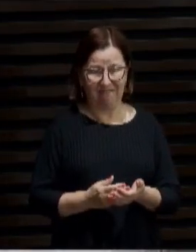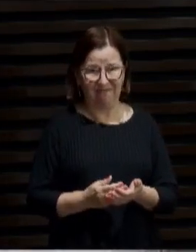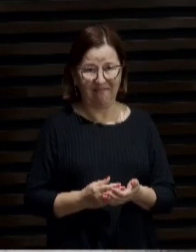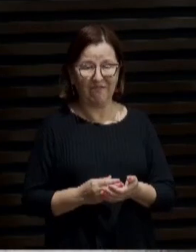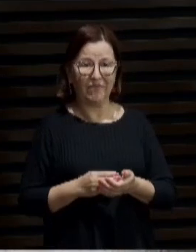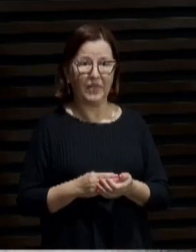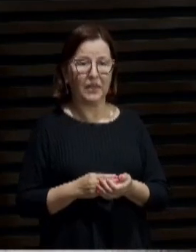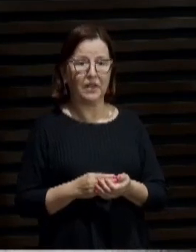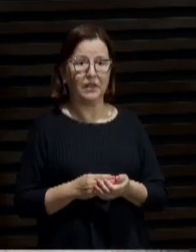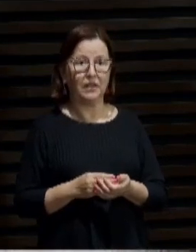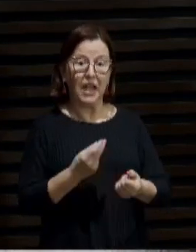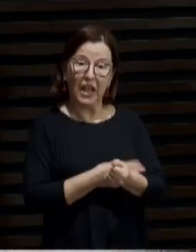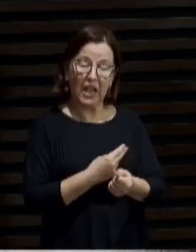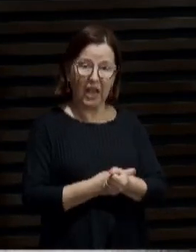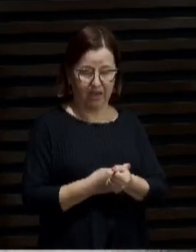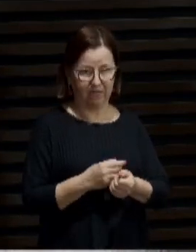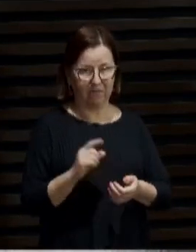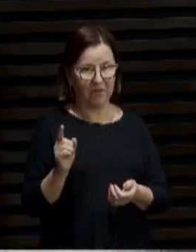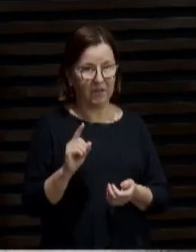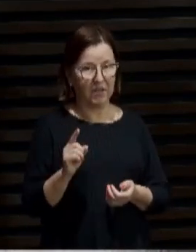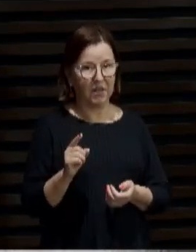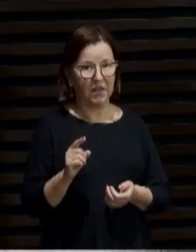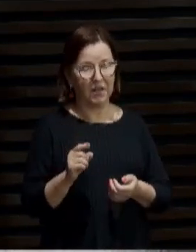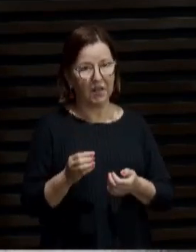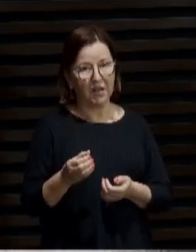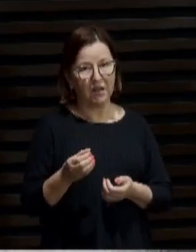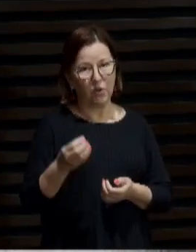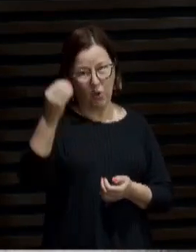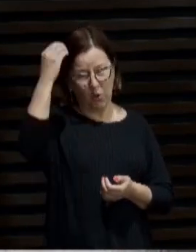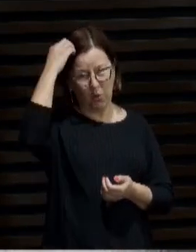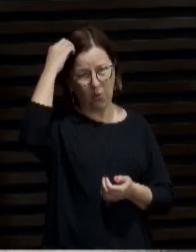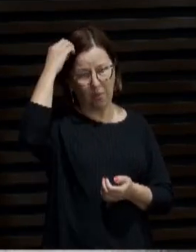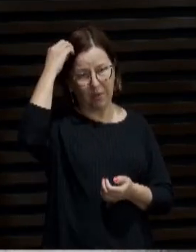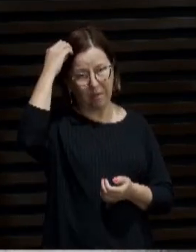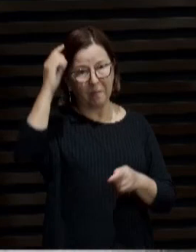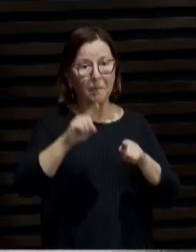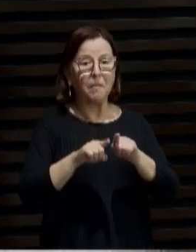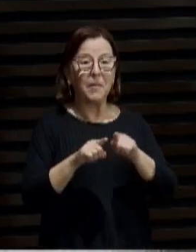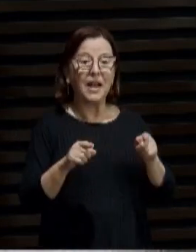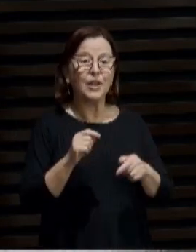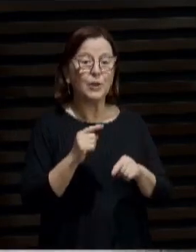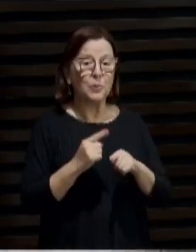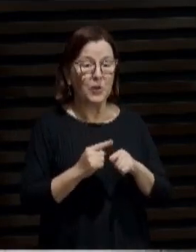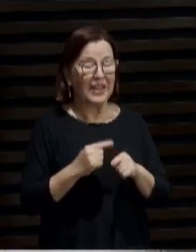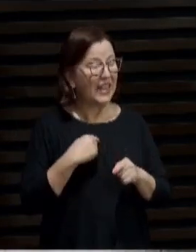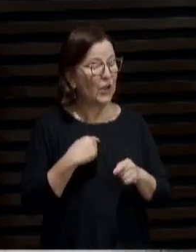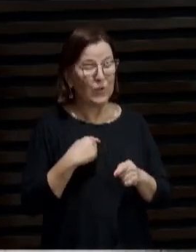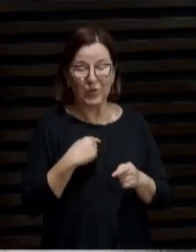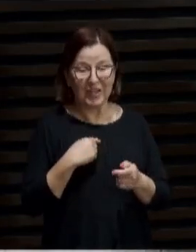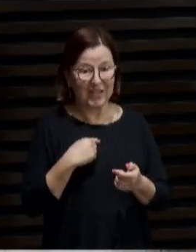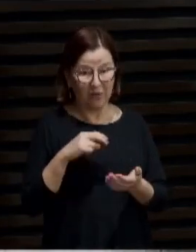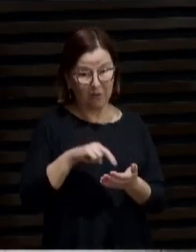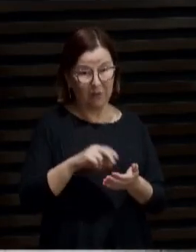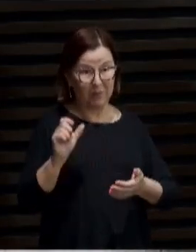E a culpa não é de quem ensinou apenas, é porque eu também não estava municiado. Houve um momento na minha vida que eu pensei